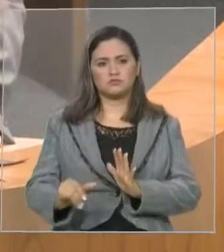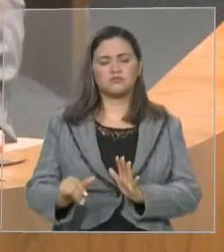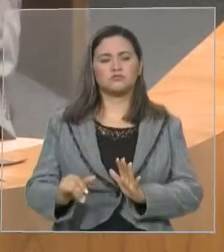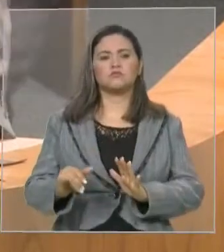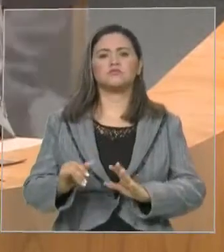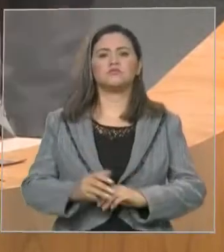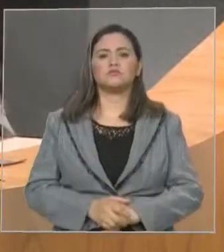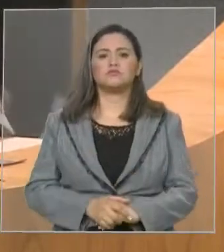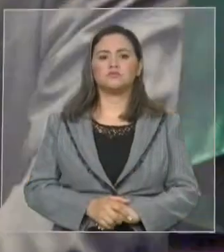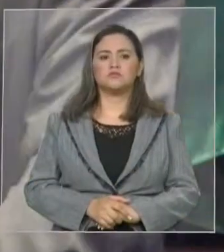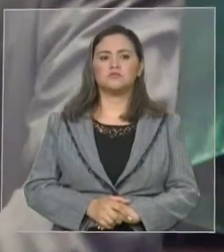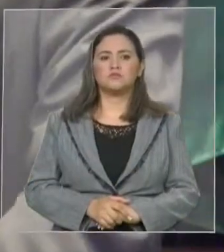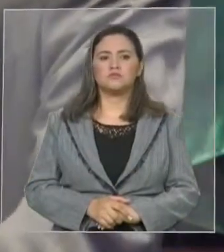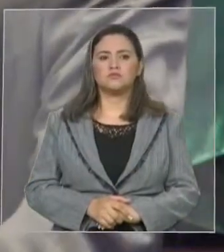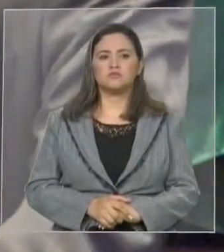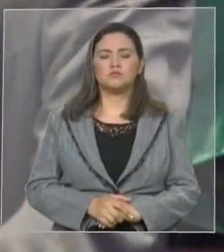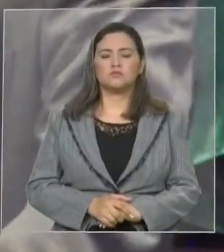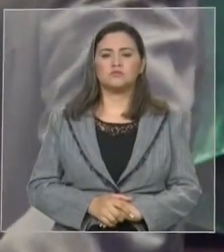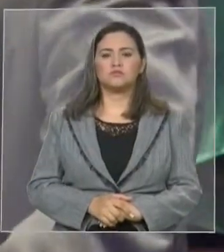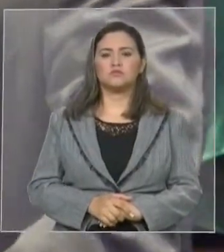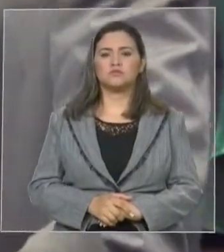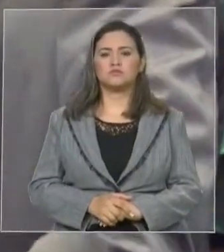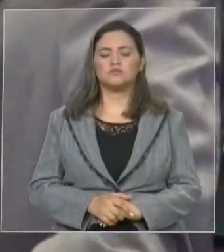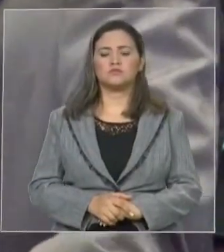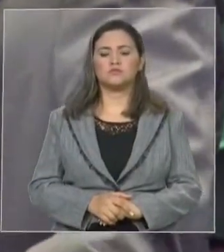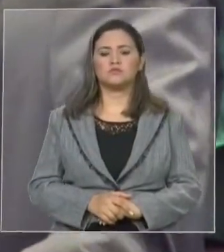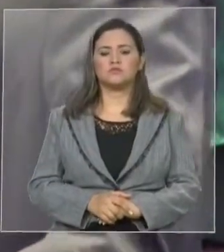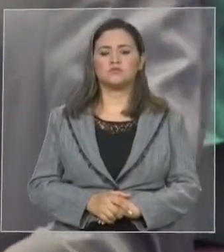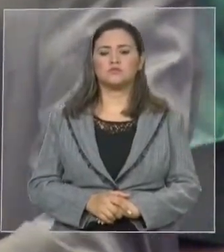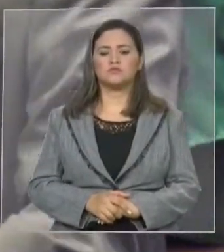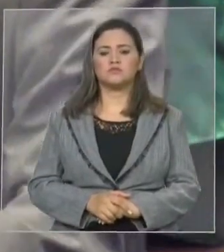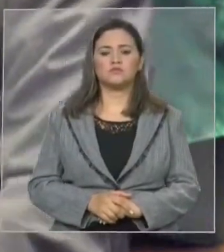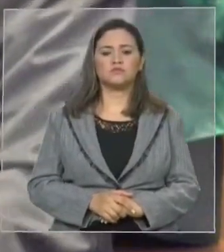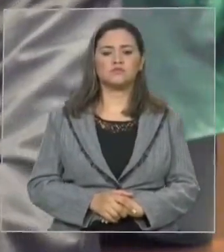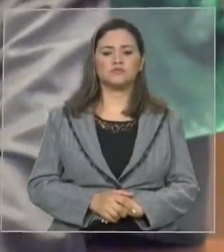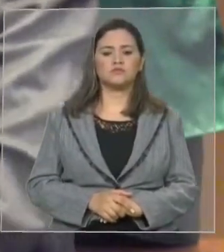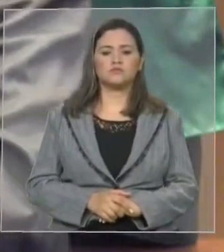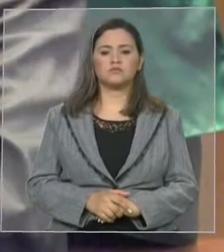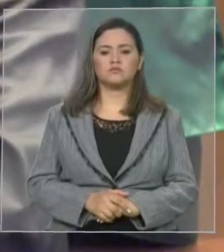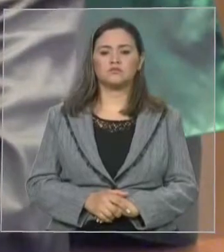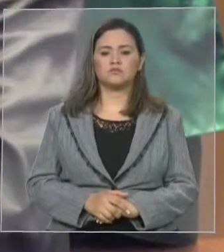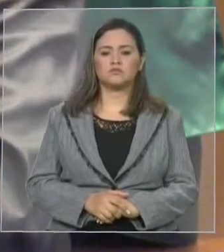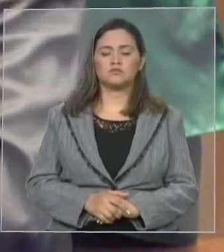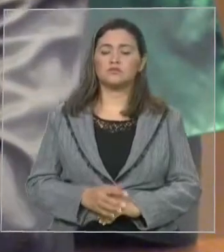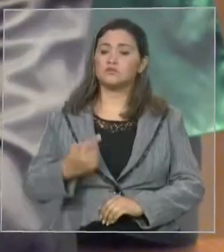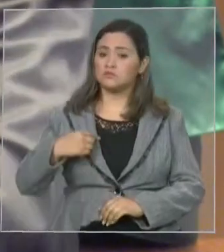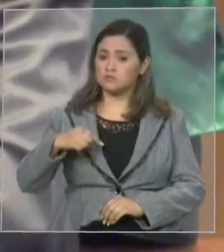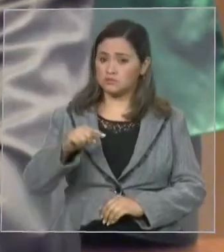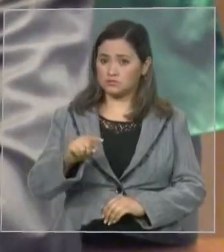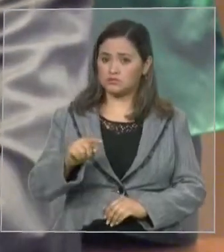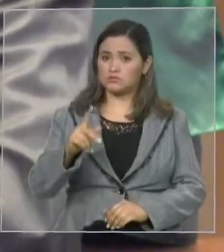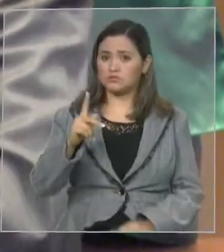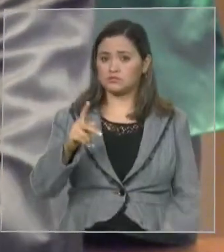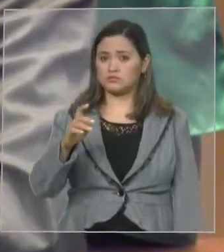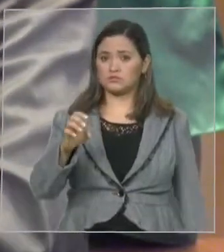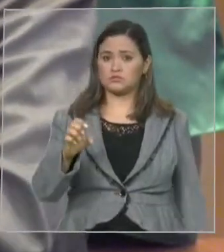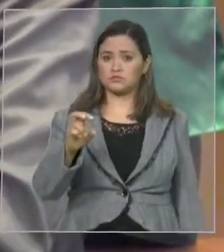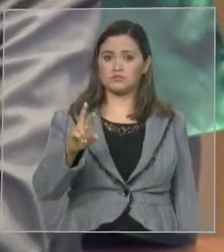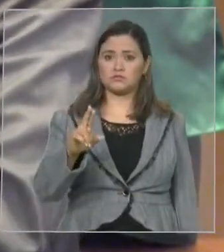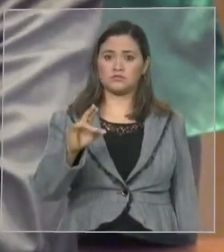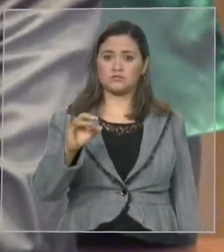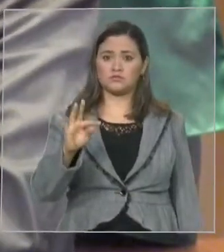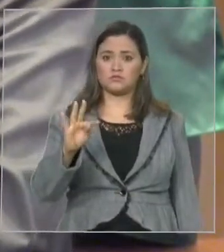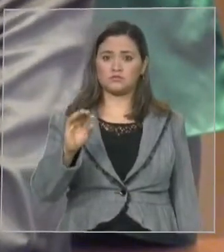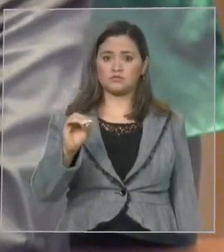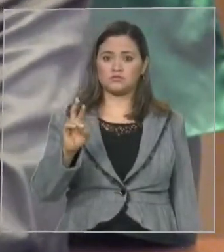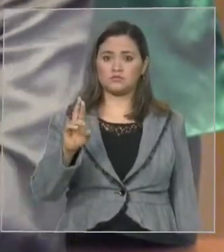geral. E na nossa agenda, nós tivemos a oportunidade de estar em Peritoró, e lá acolhemos uma